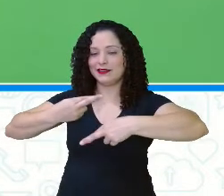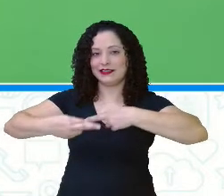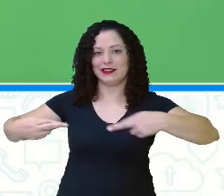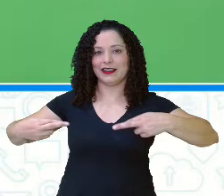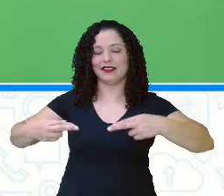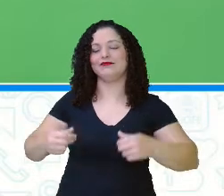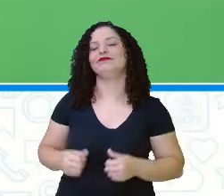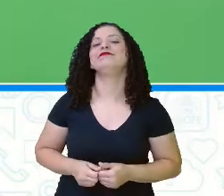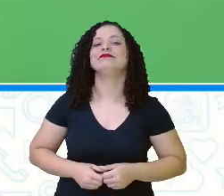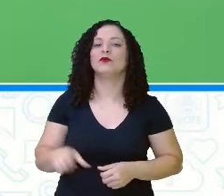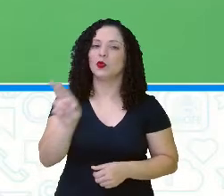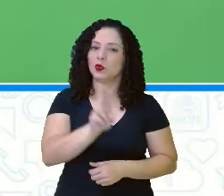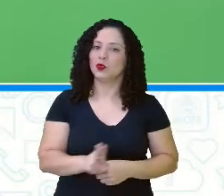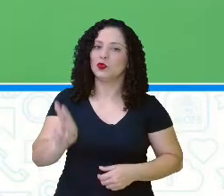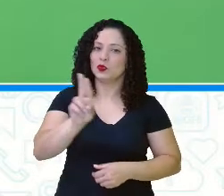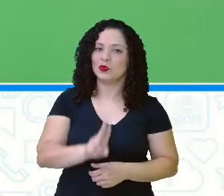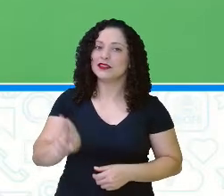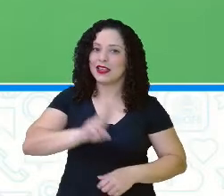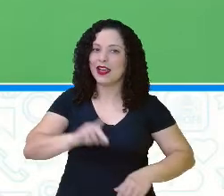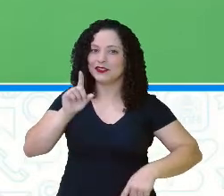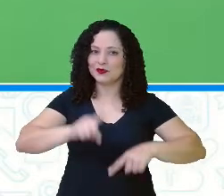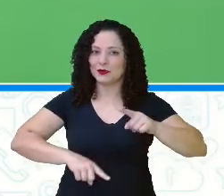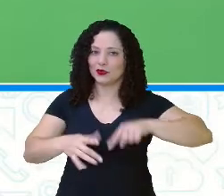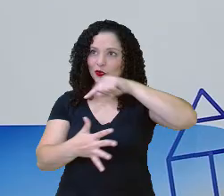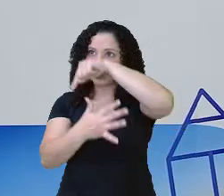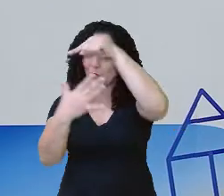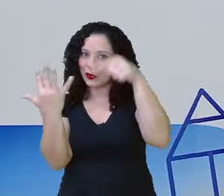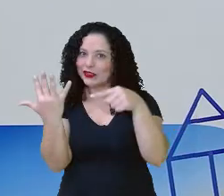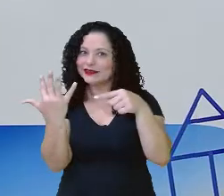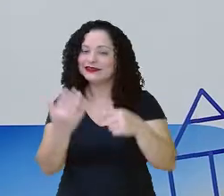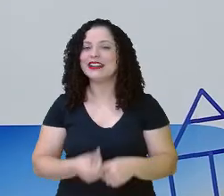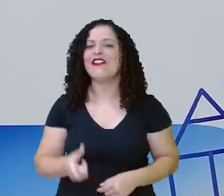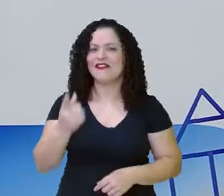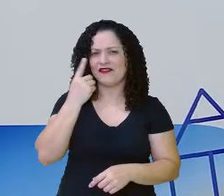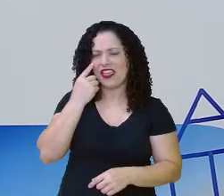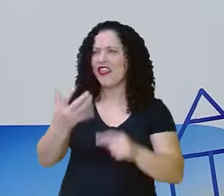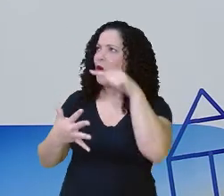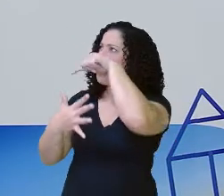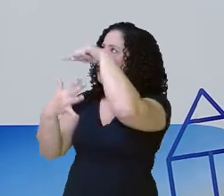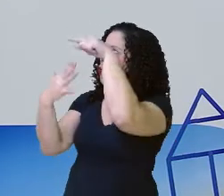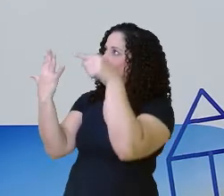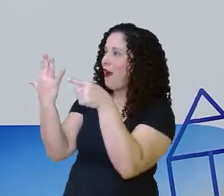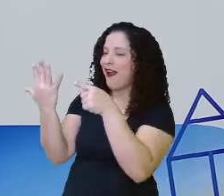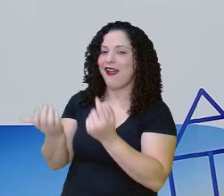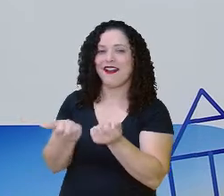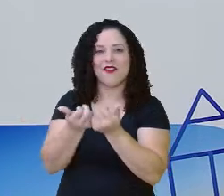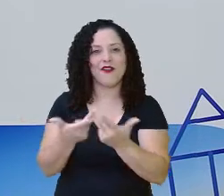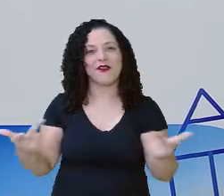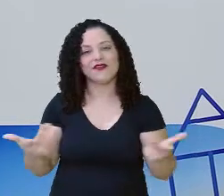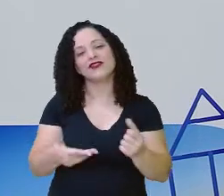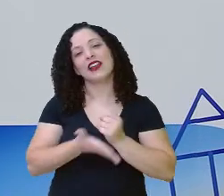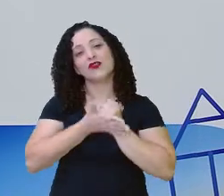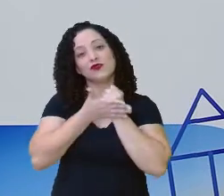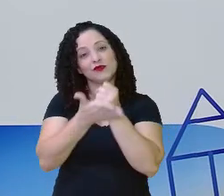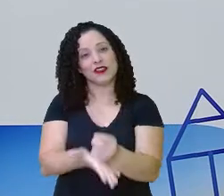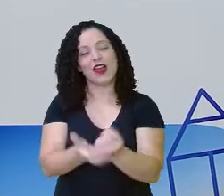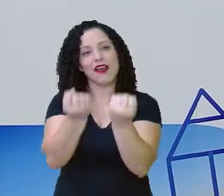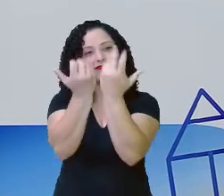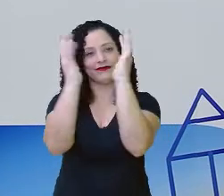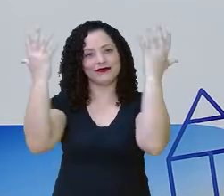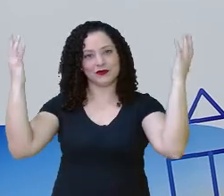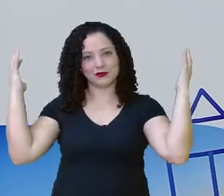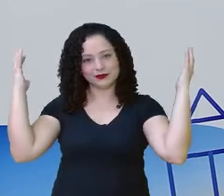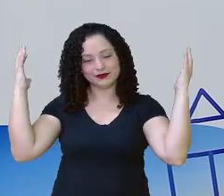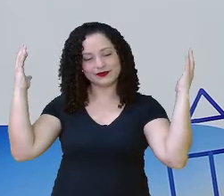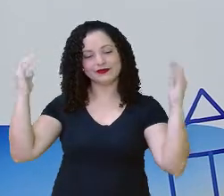aí a reutilizar esses materiais. Vejam quanta coisa, né, que a gente pode fazer para ajudar, para contribuir.